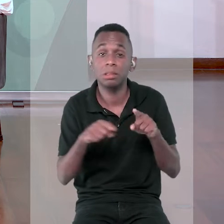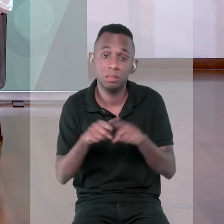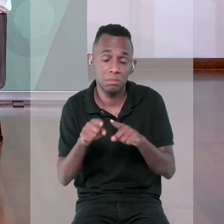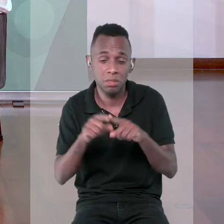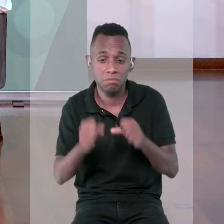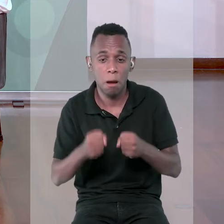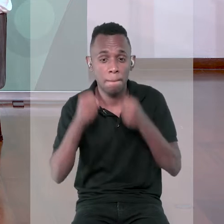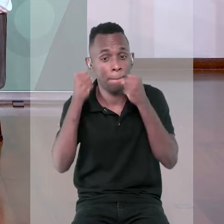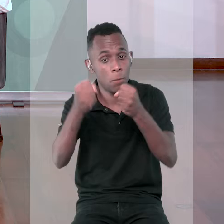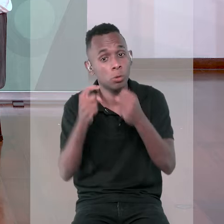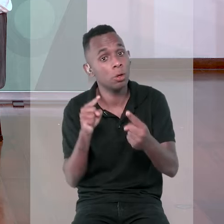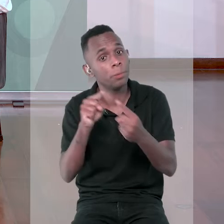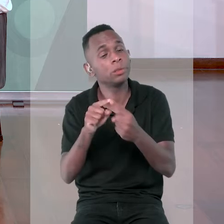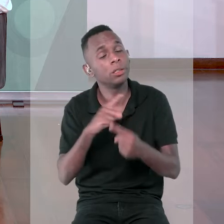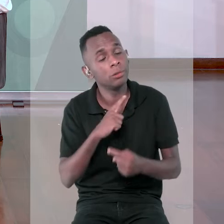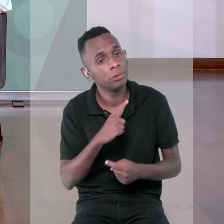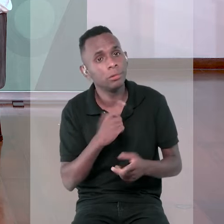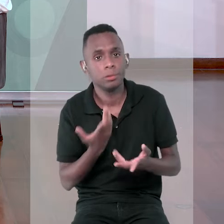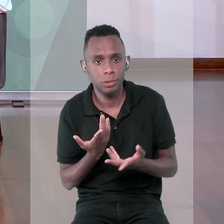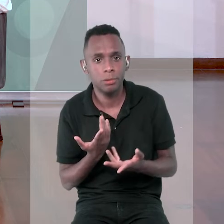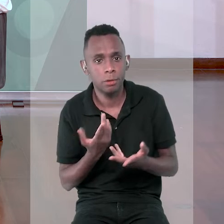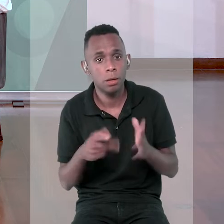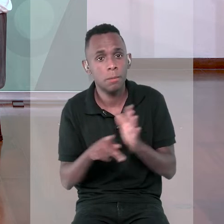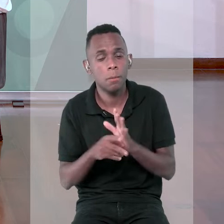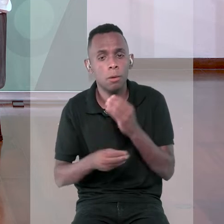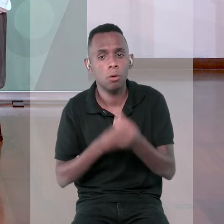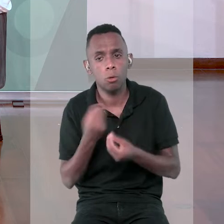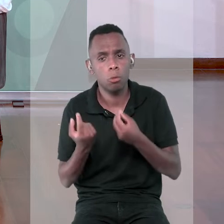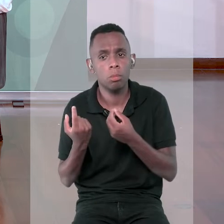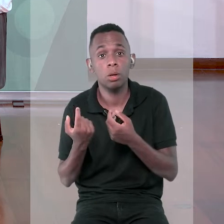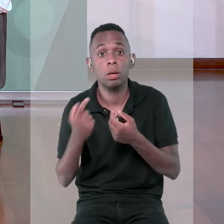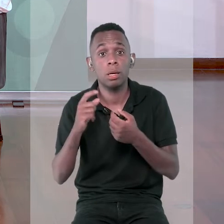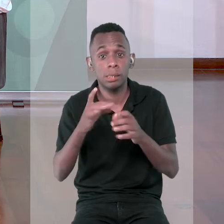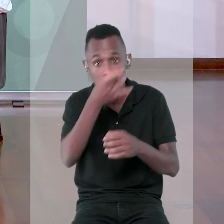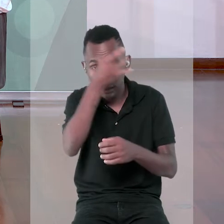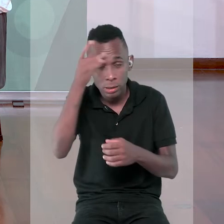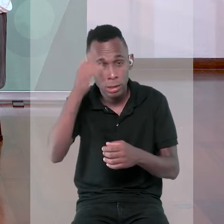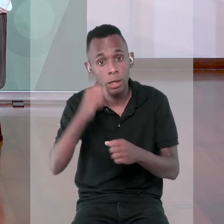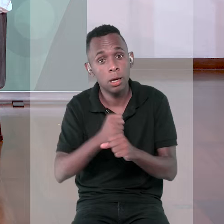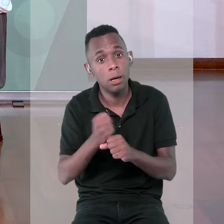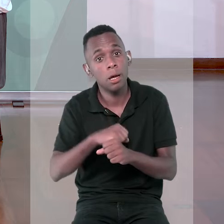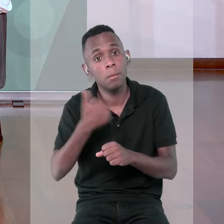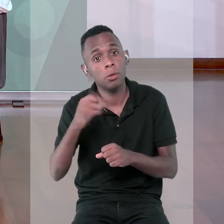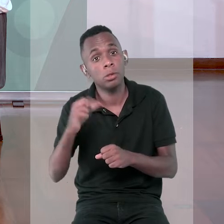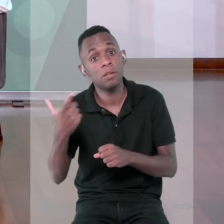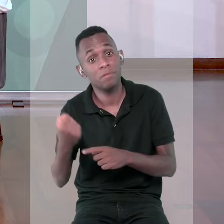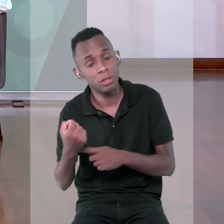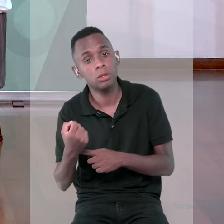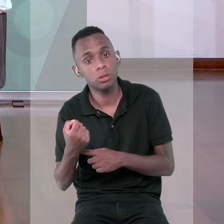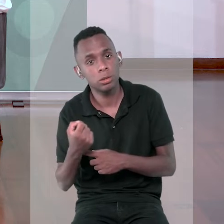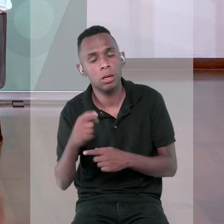né? Praticamente você vê a própria canonização dela, que acontece só em 1920, ela tem muito mais a ver com